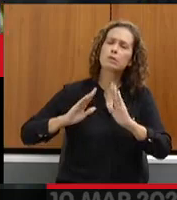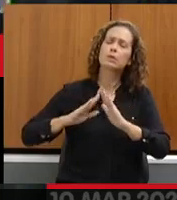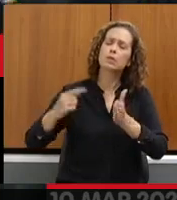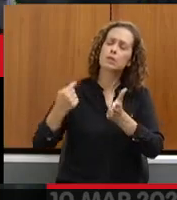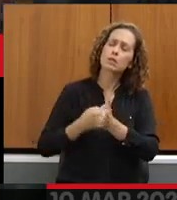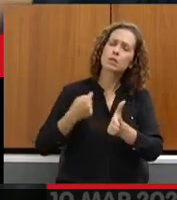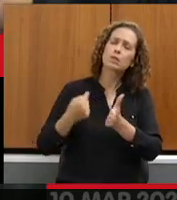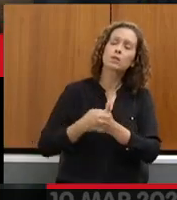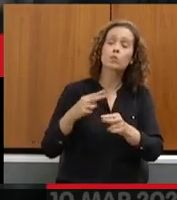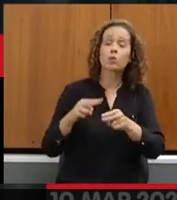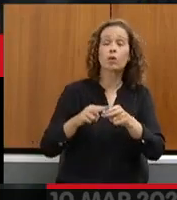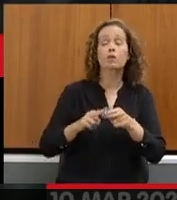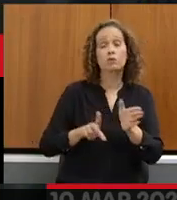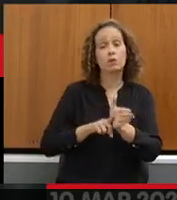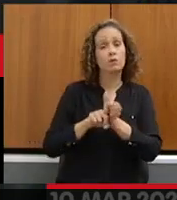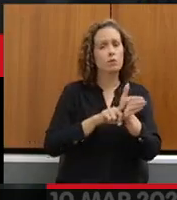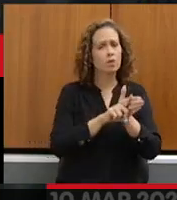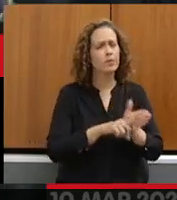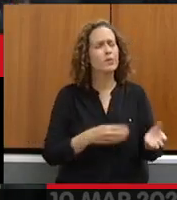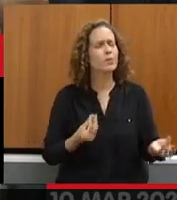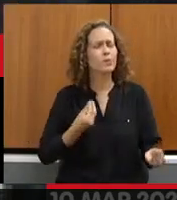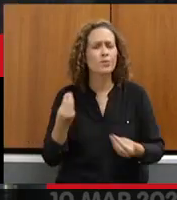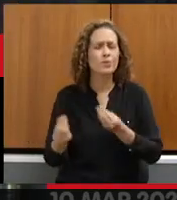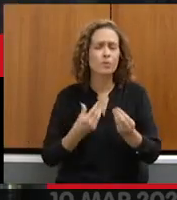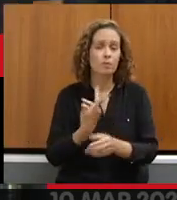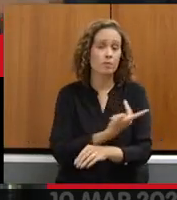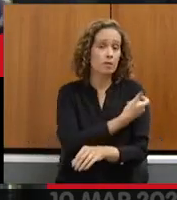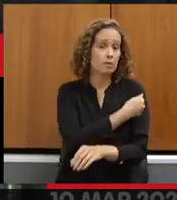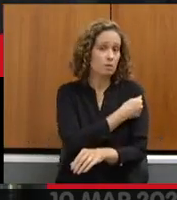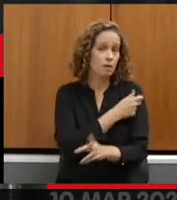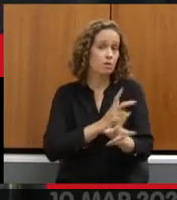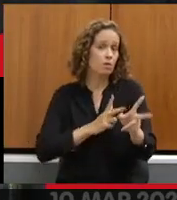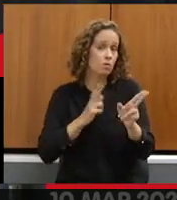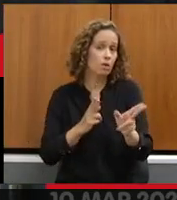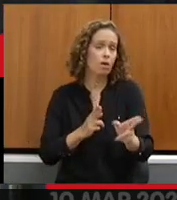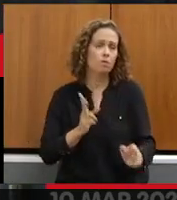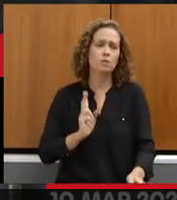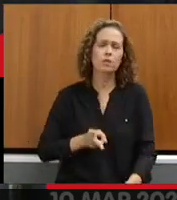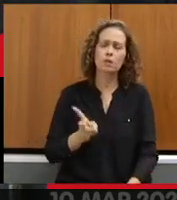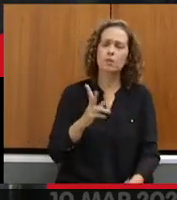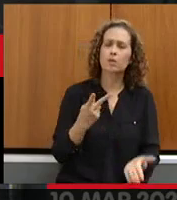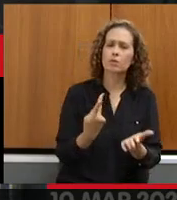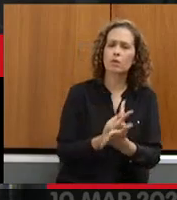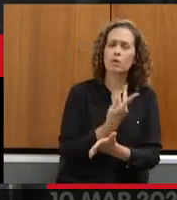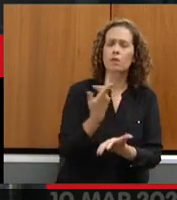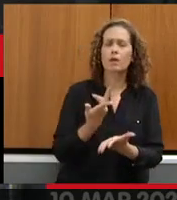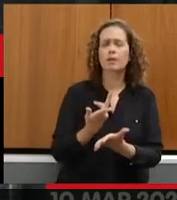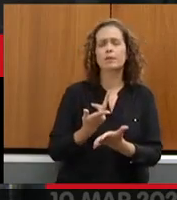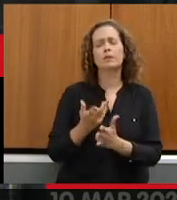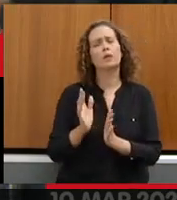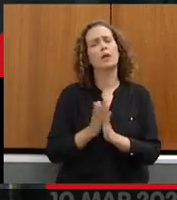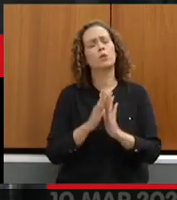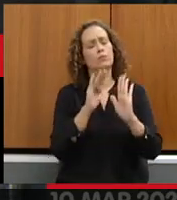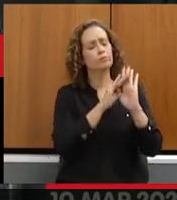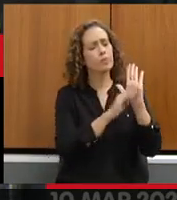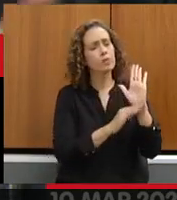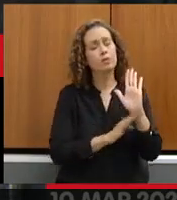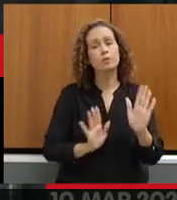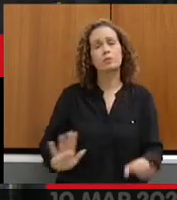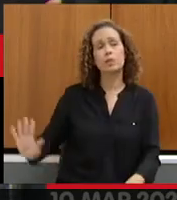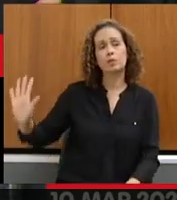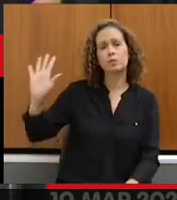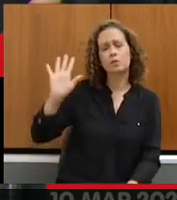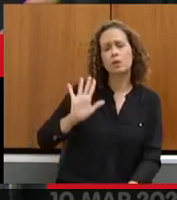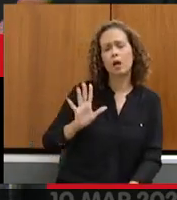como que nós vamos vacinar igual é feito e sempre é feito em todos e nacionais de imunização a vacinação